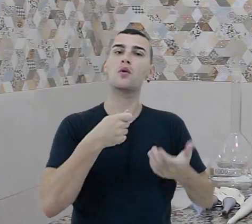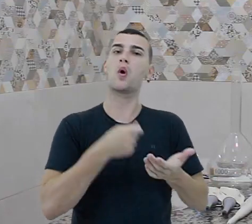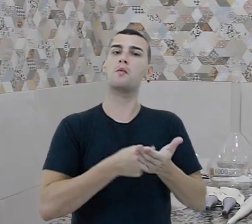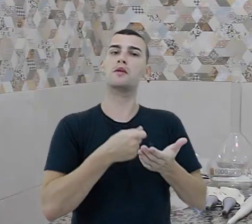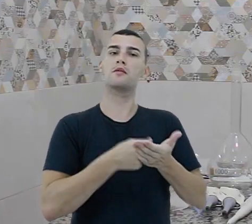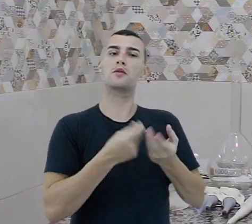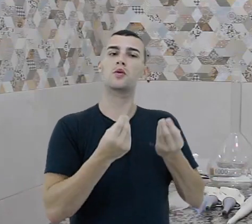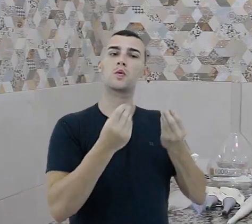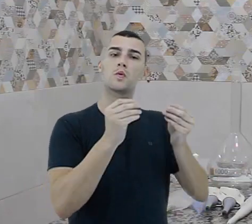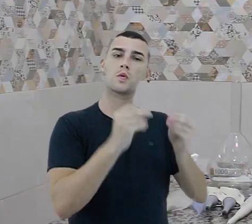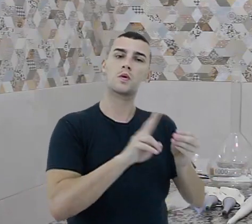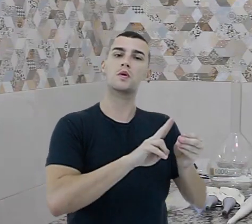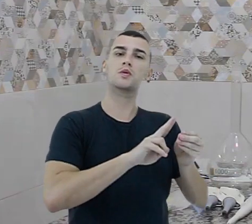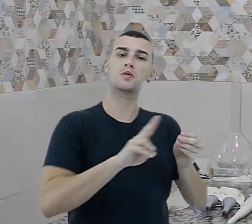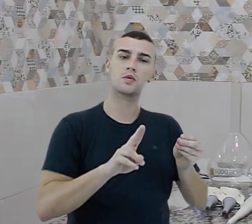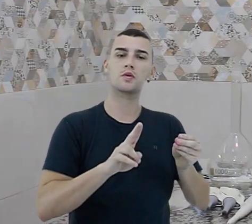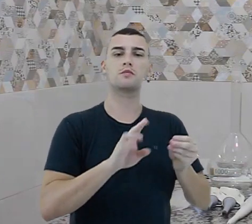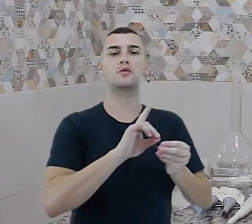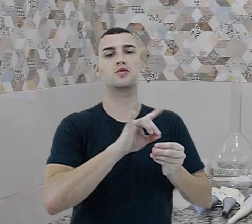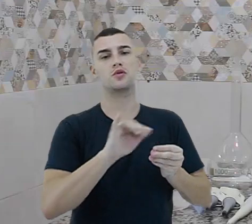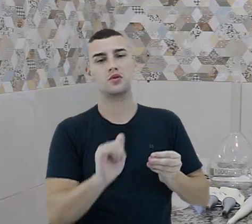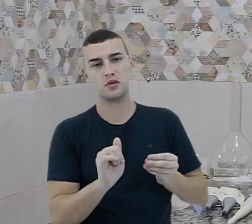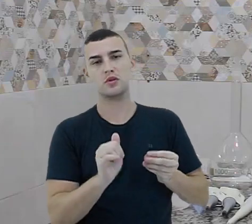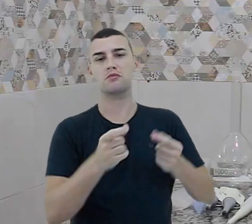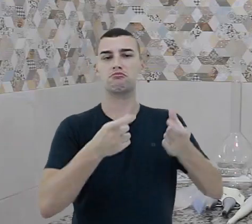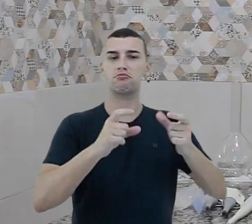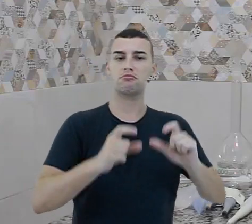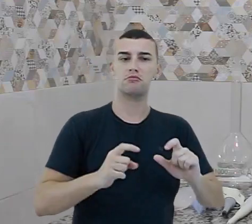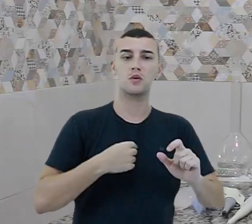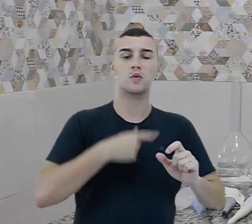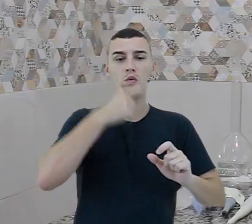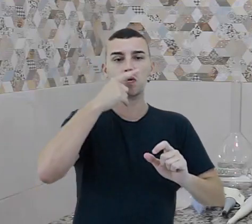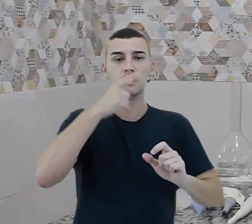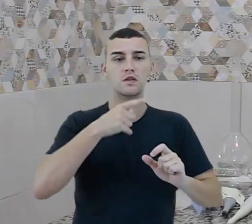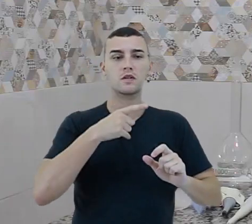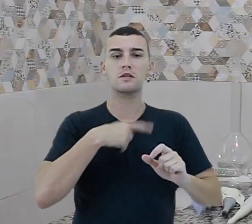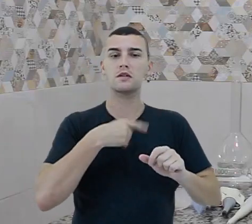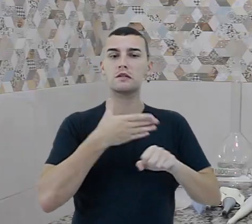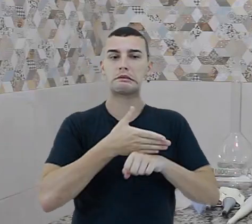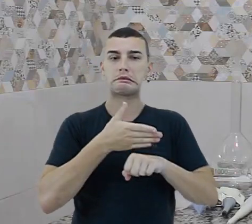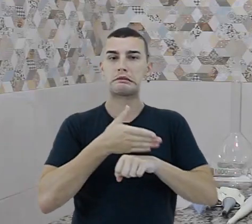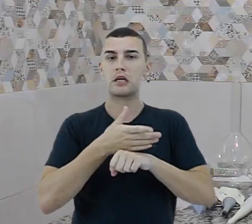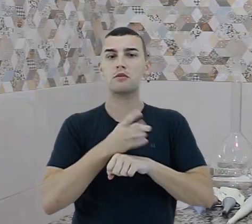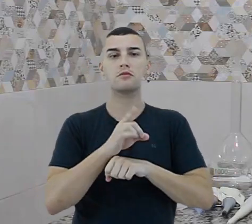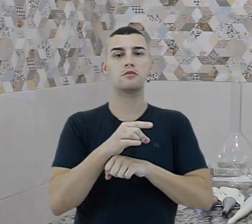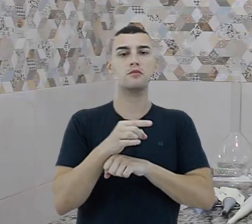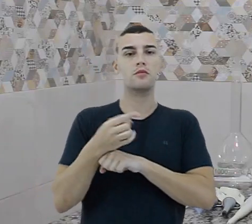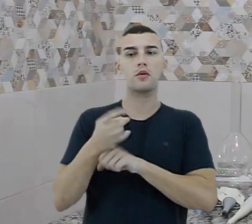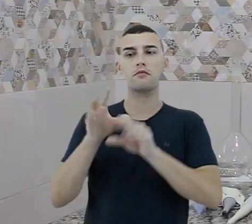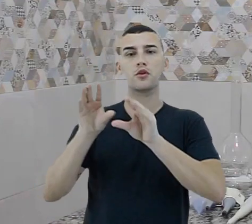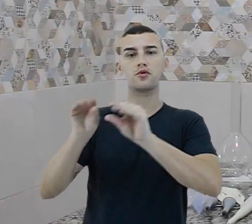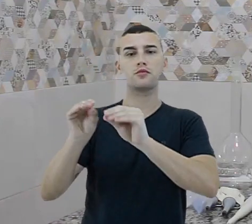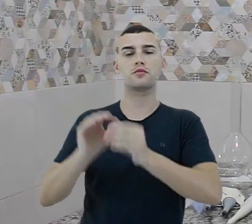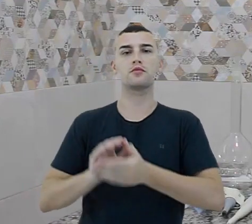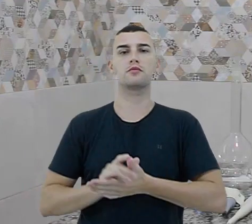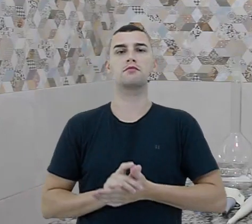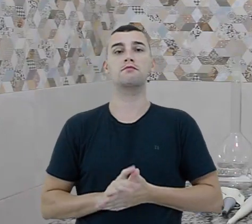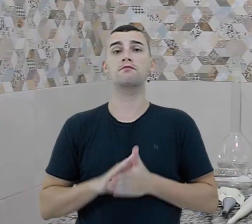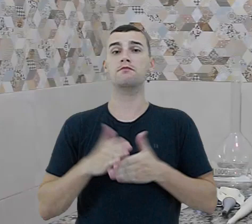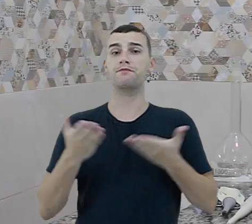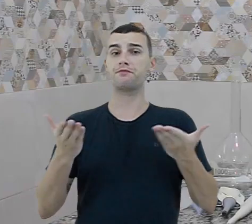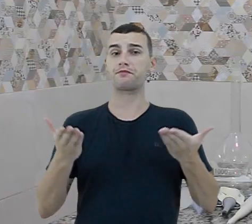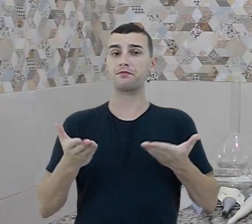identificação dessa solução e algumas informações para que eu possa ter acesso a ela novamente em uma outra